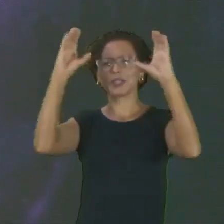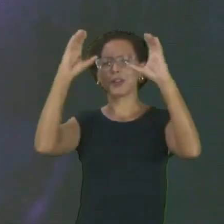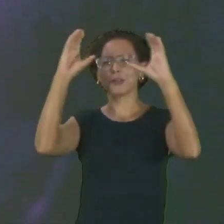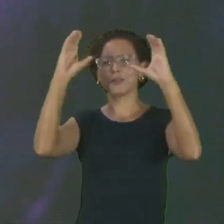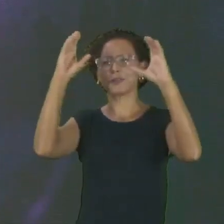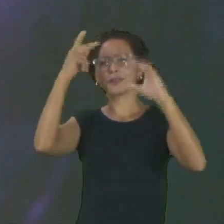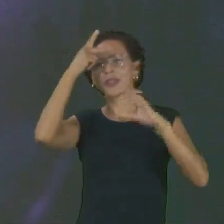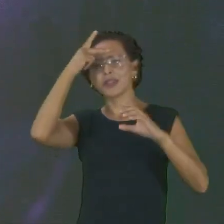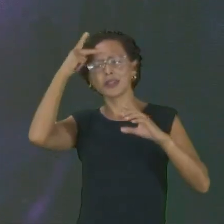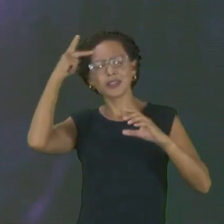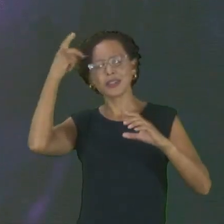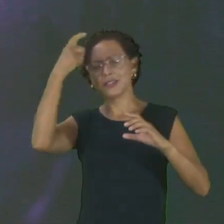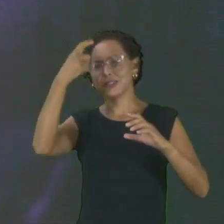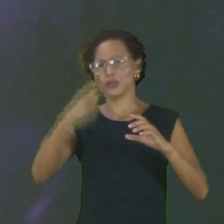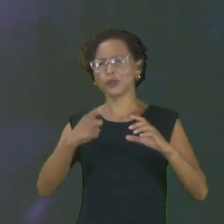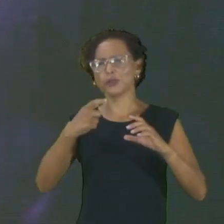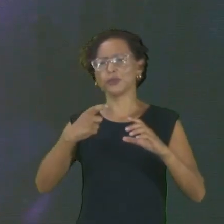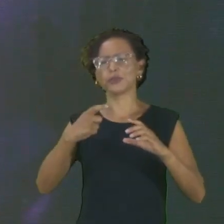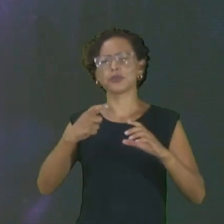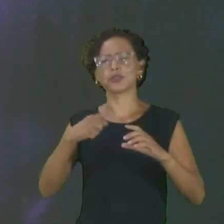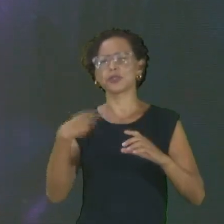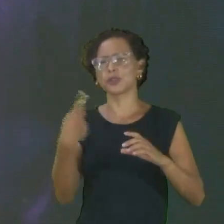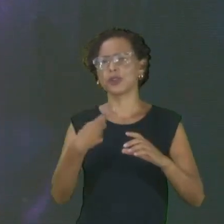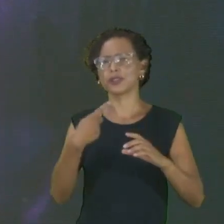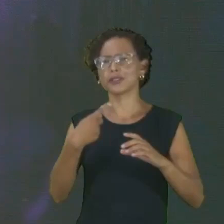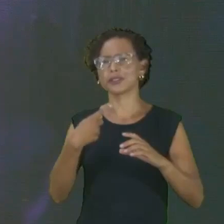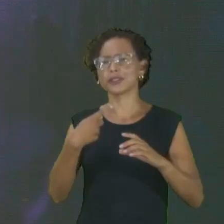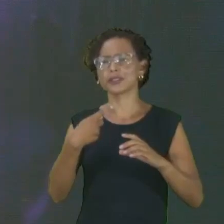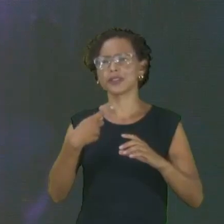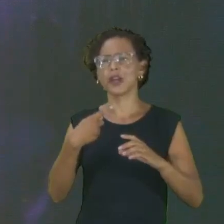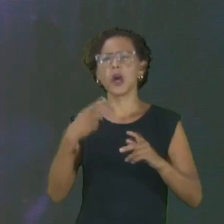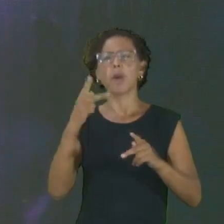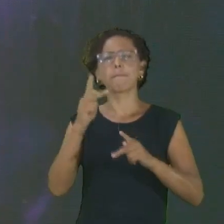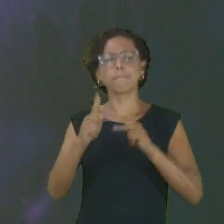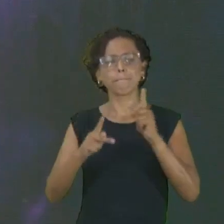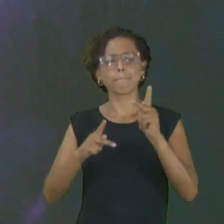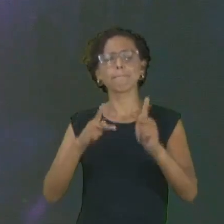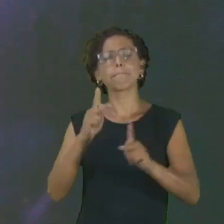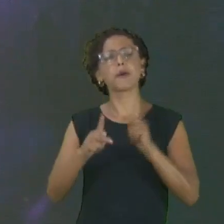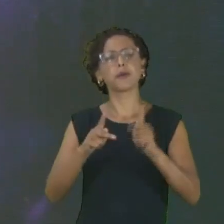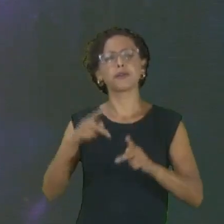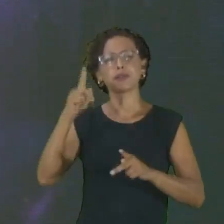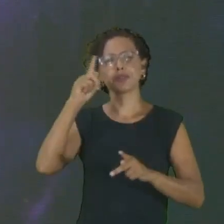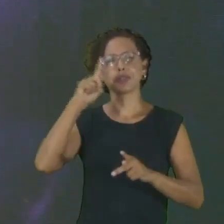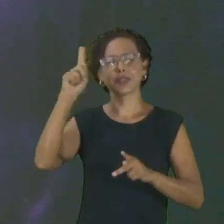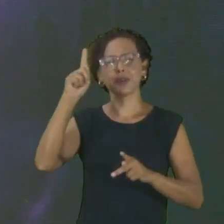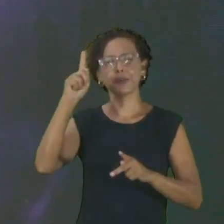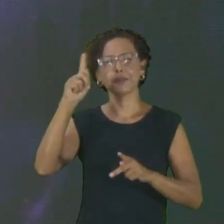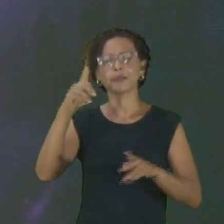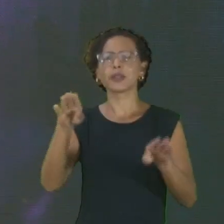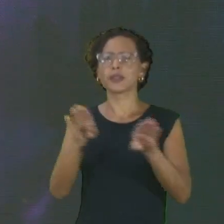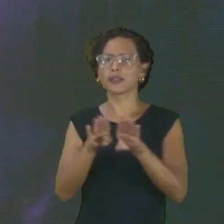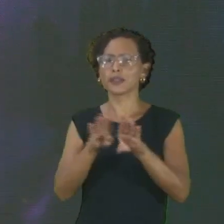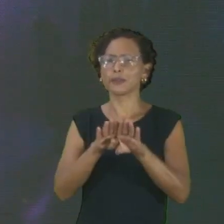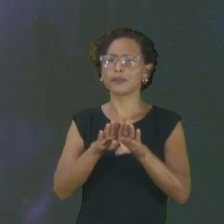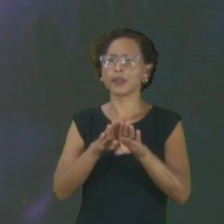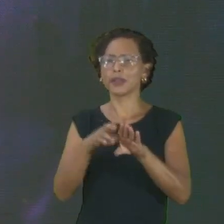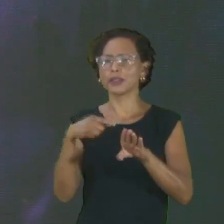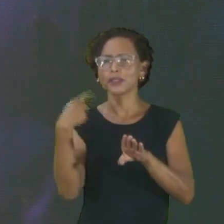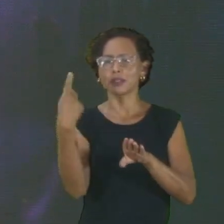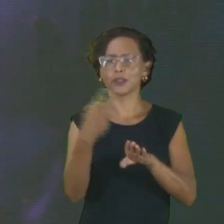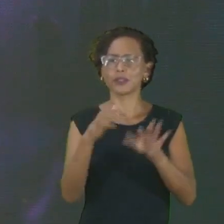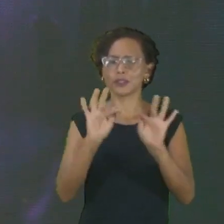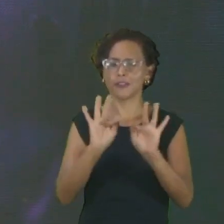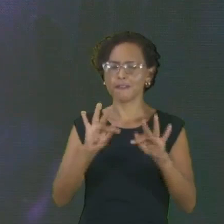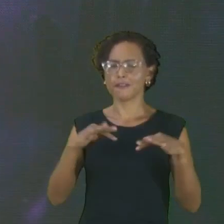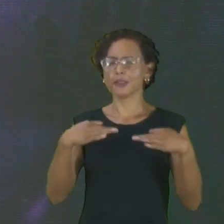Quem somos nós, cidadãos dos céus? Aí Paulo diz que nós somos também família de Deus. É por